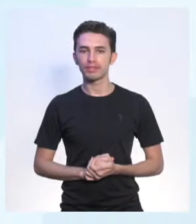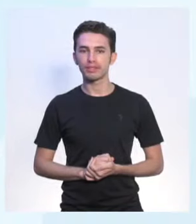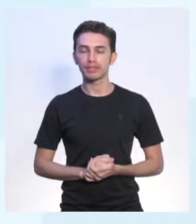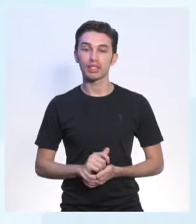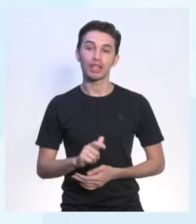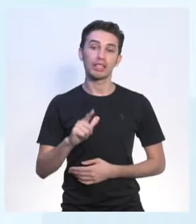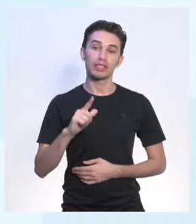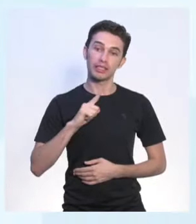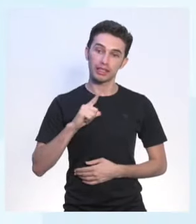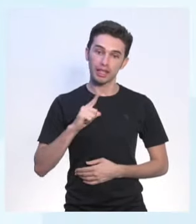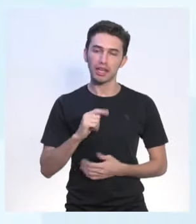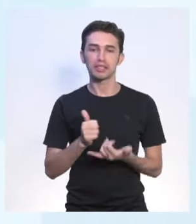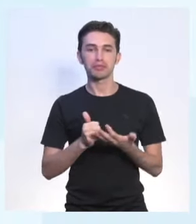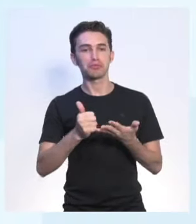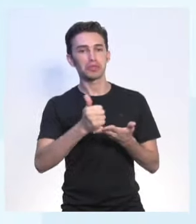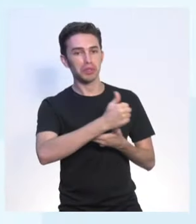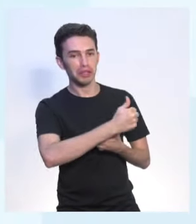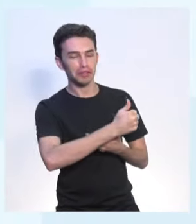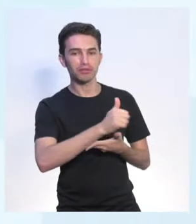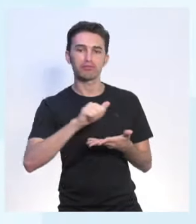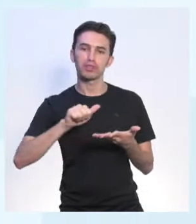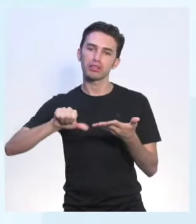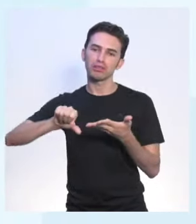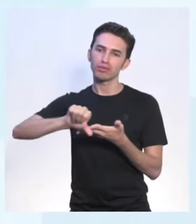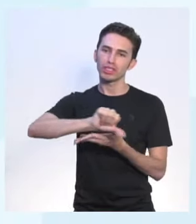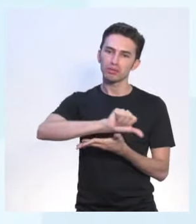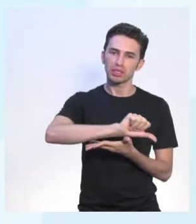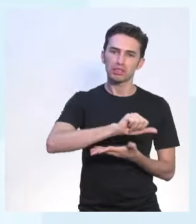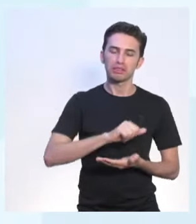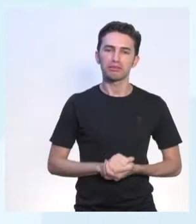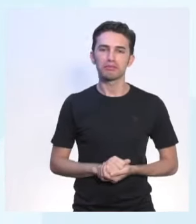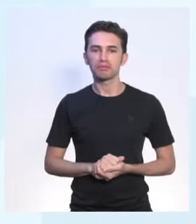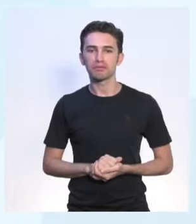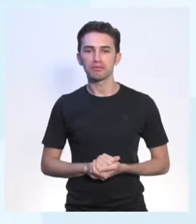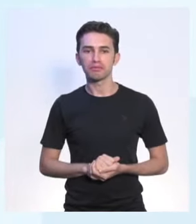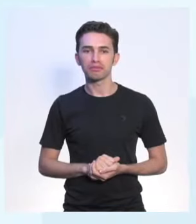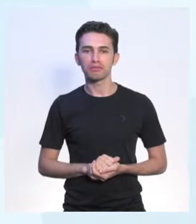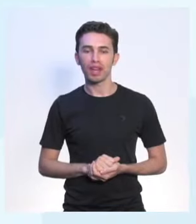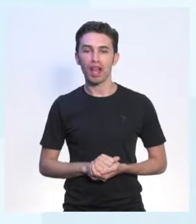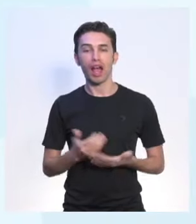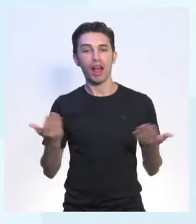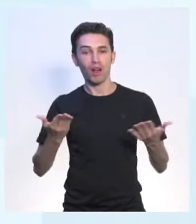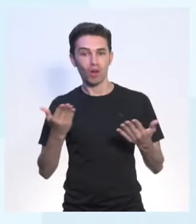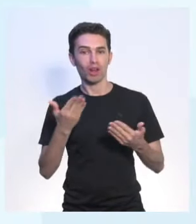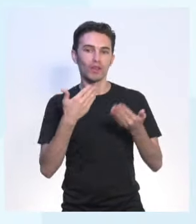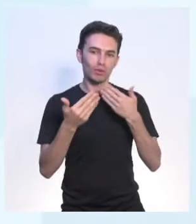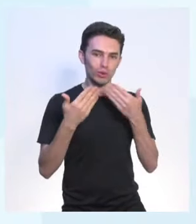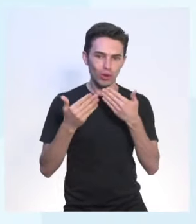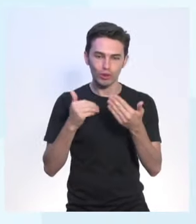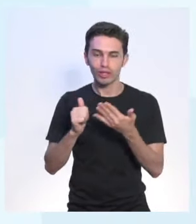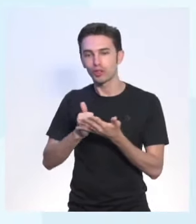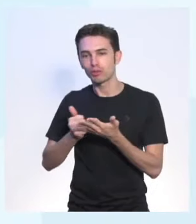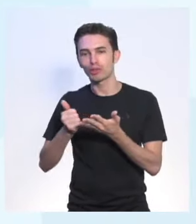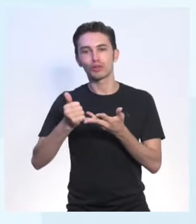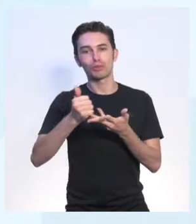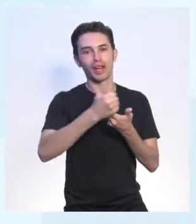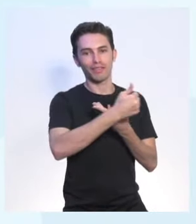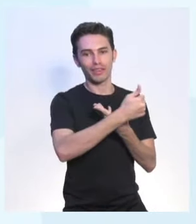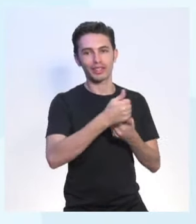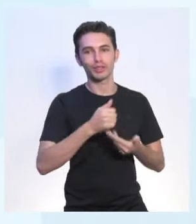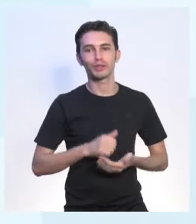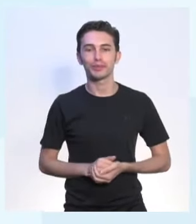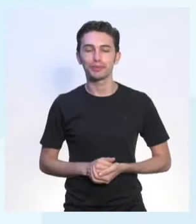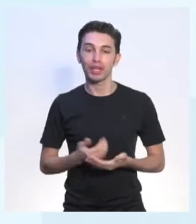Têm seus próprios benefícios e desvantagens. Let's talk about the benefits. Vamos falar sobre os benefícios. Então, essa primeira parte